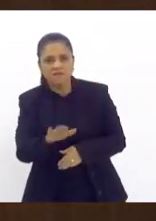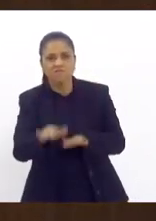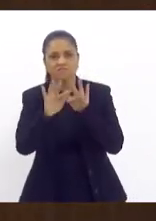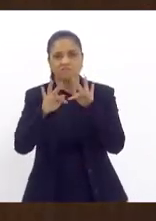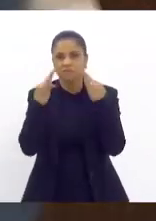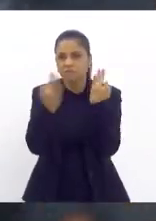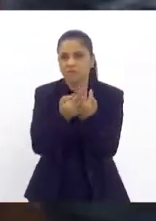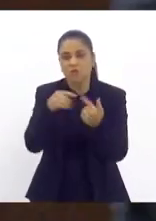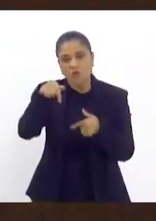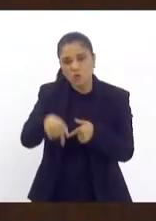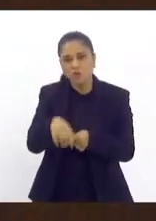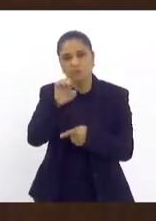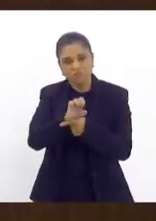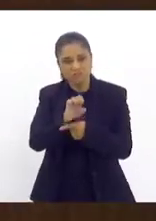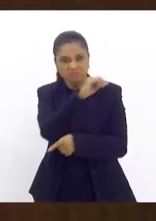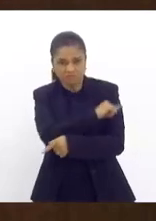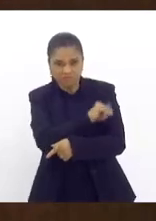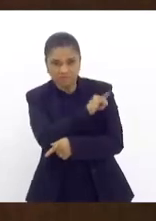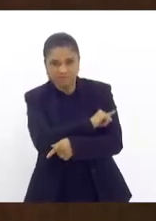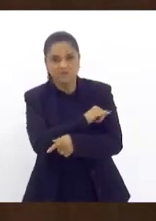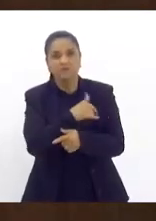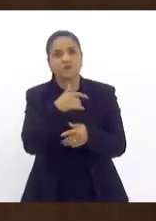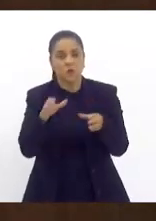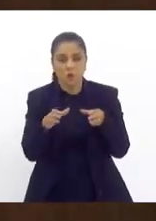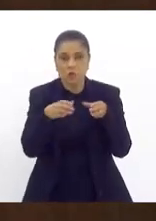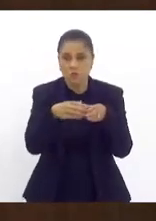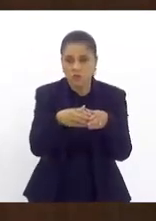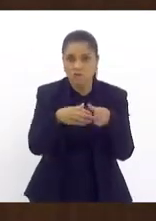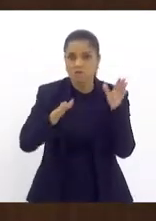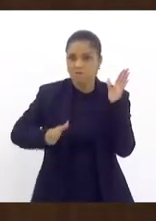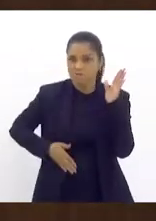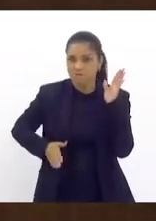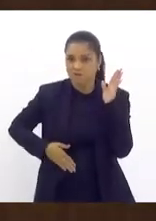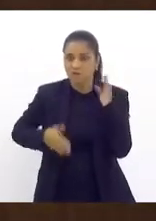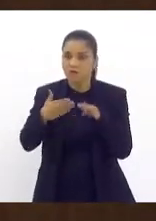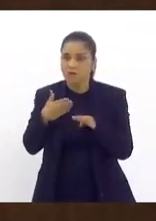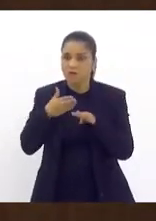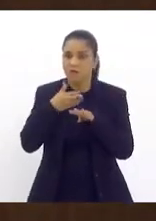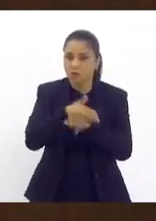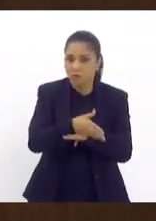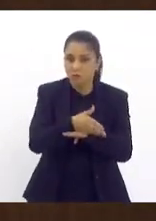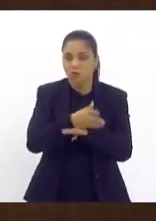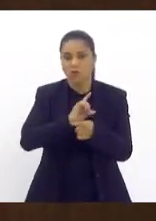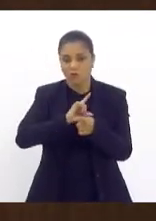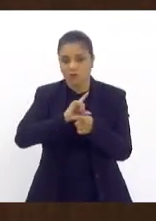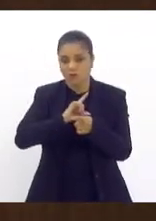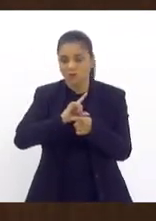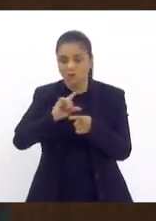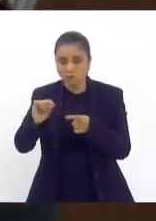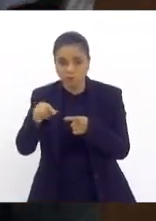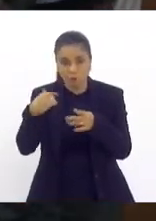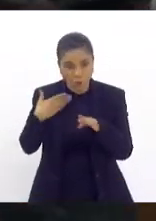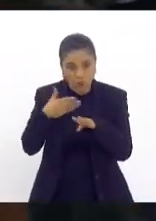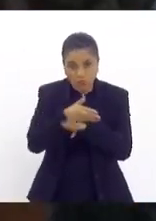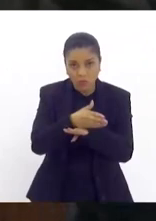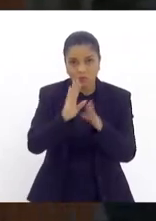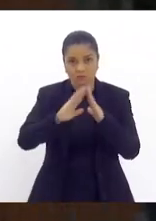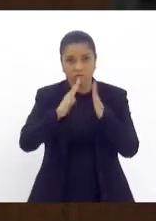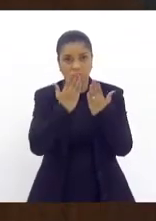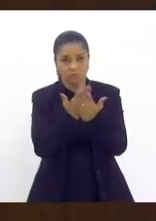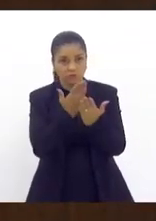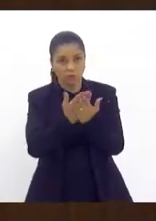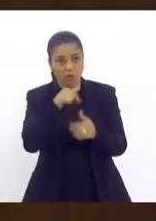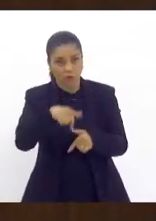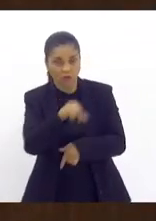aqui no Rio de Janeiro também, outra equipe de vagabundos entrou refugiada dentro de uma escola aqui no Rio de Janeiro,